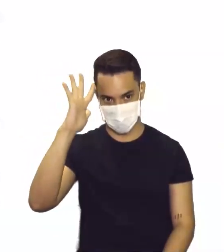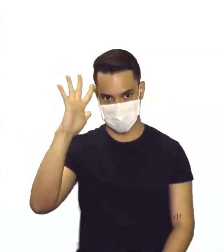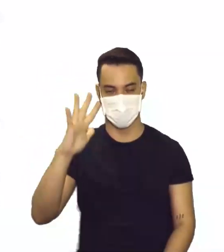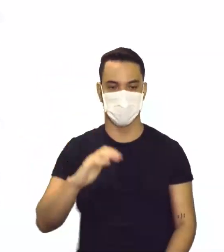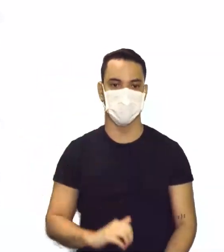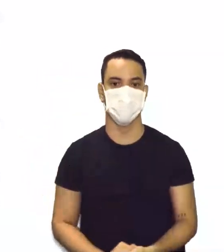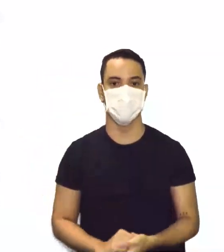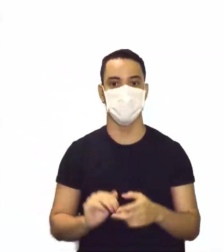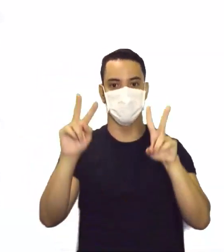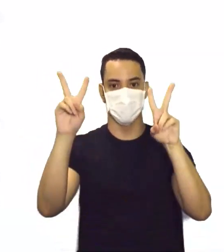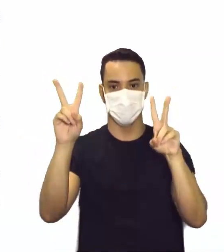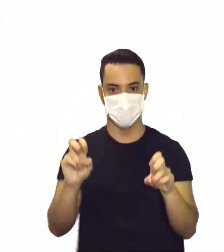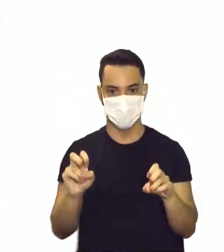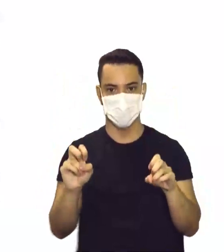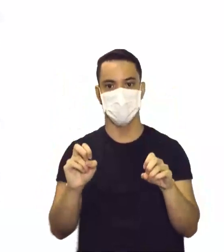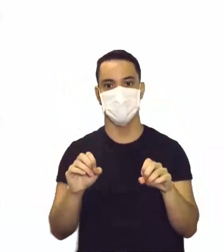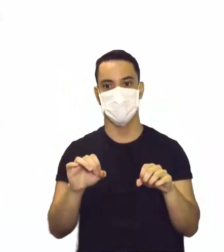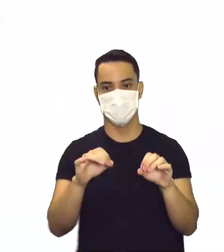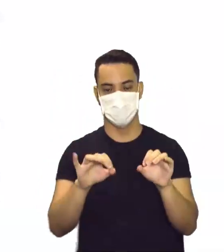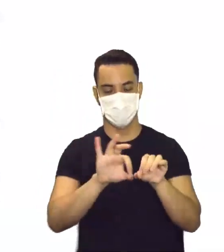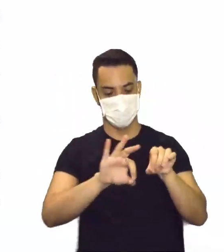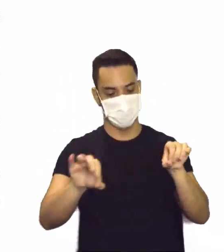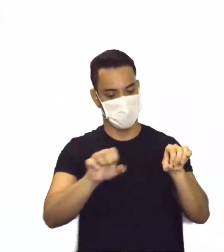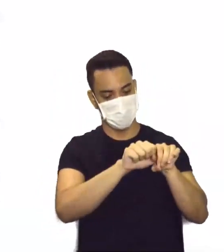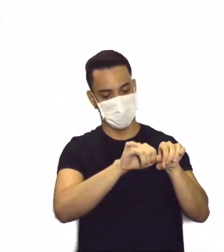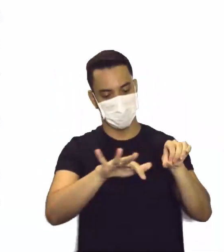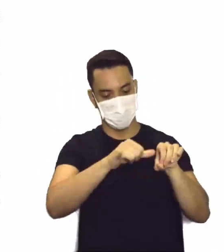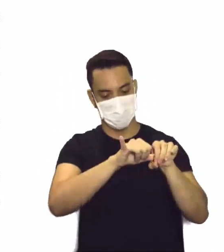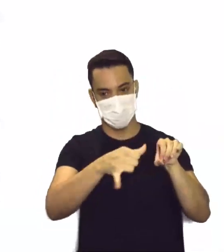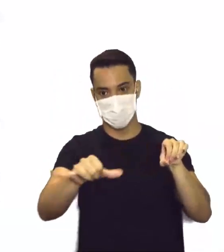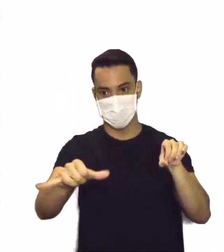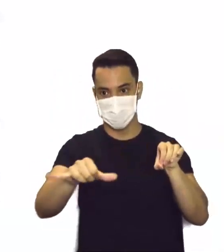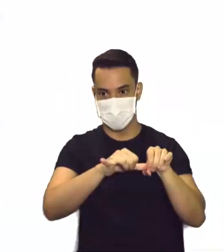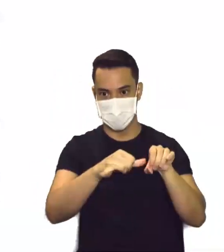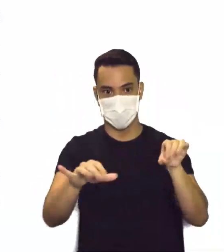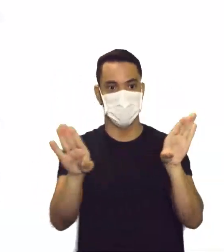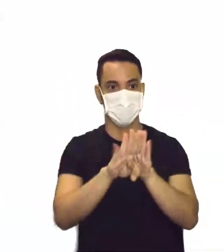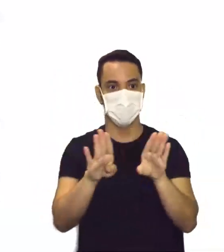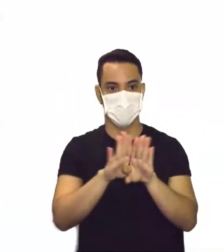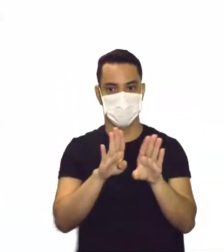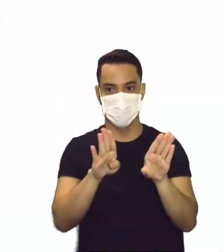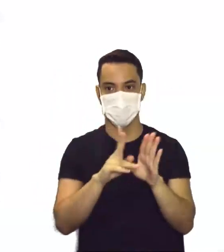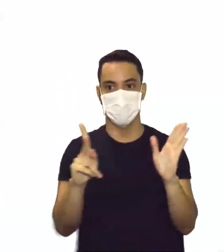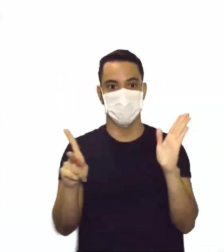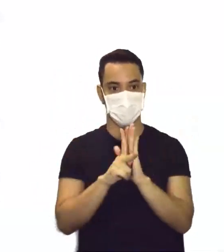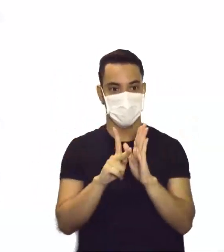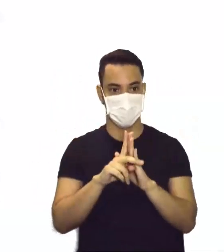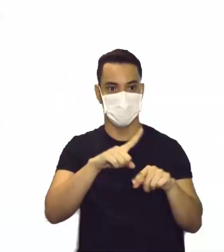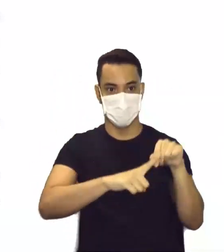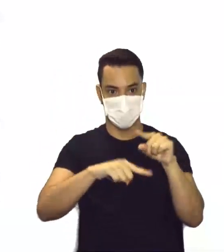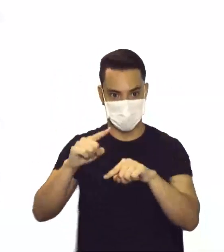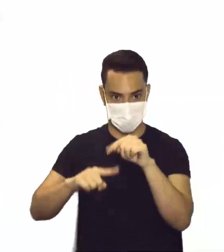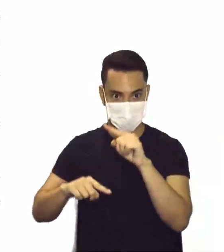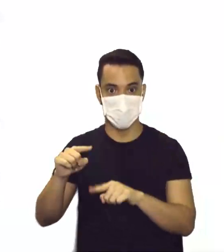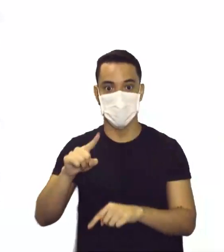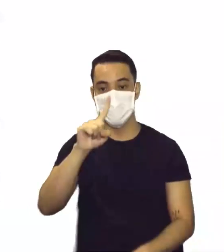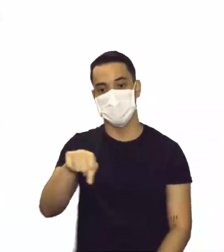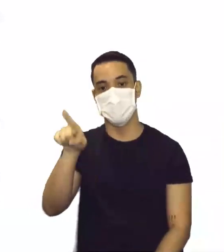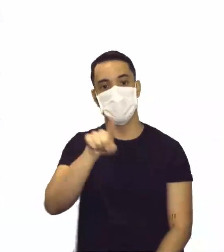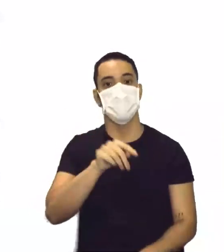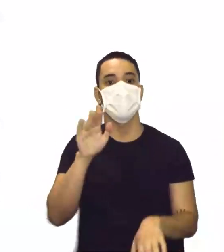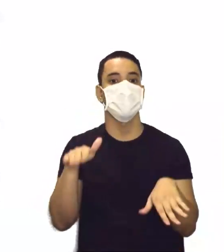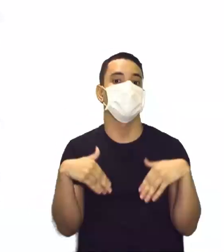A respeito da condutividade elétrica e térmica dos materiais, marque a